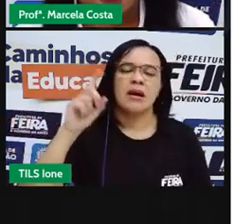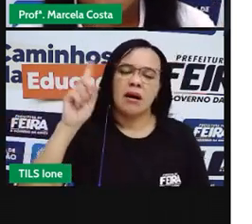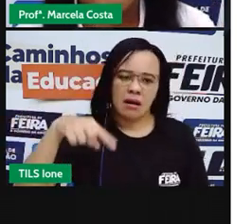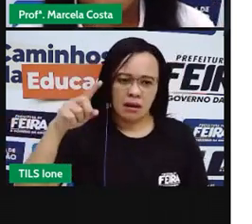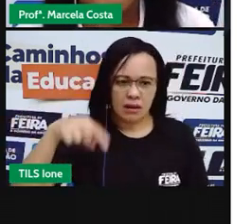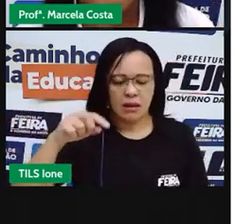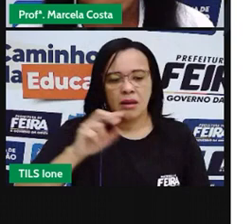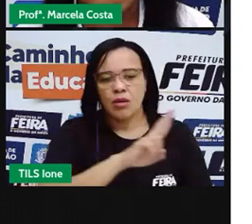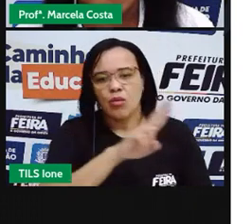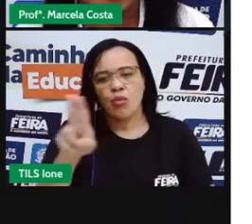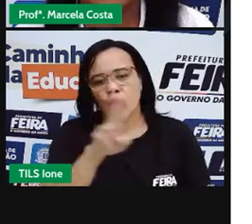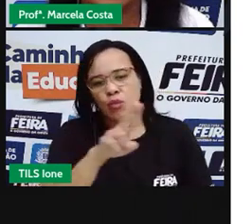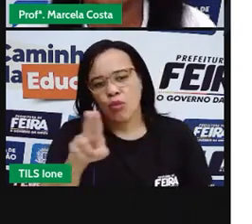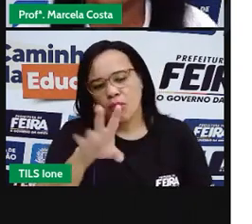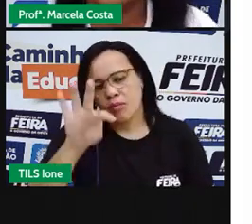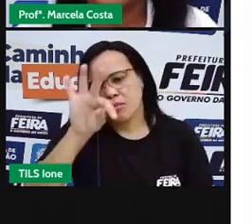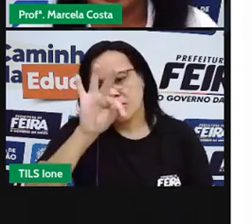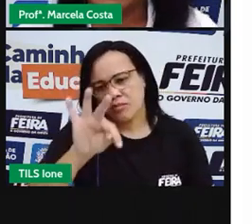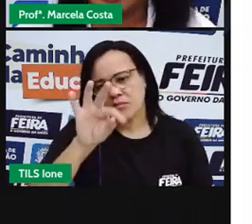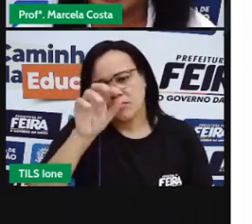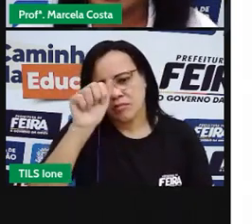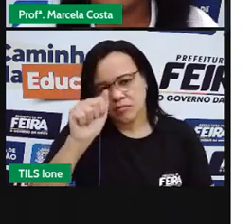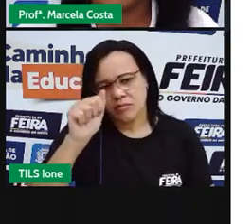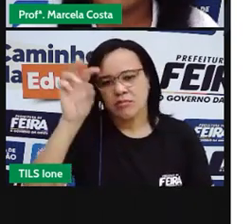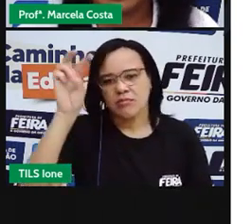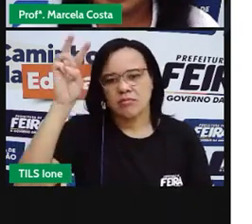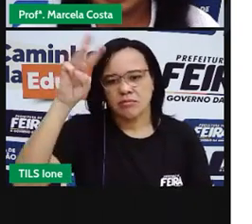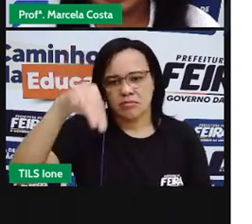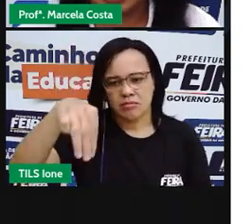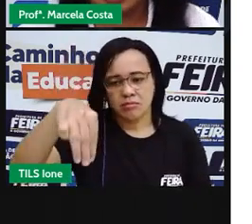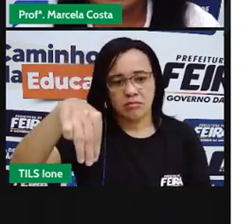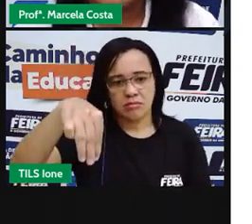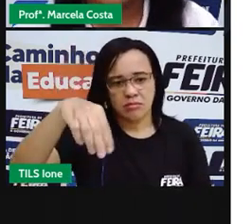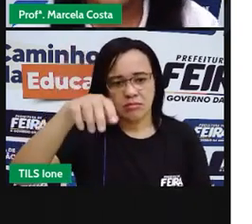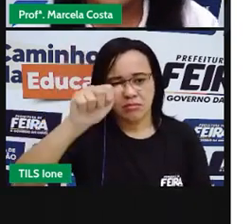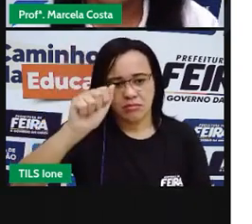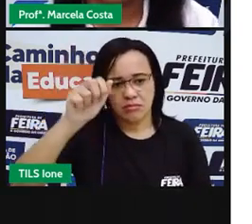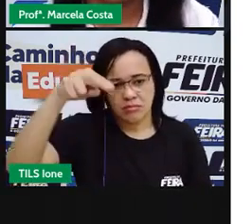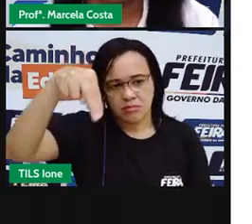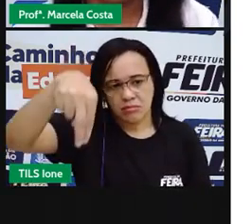tamanduá. É um animal típico aqui da fauna brasileira.